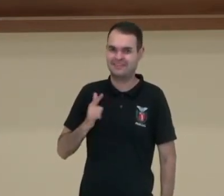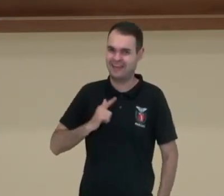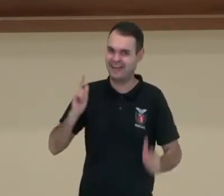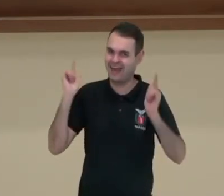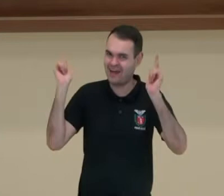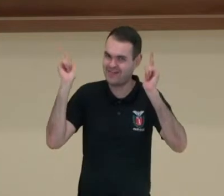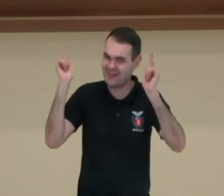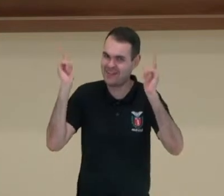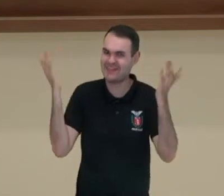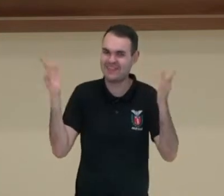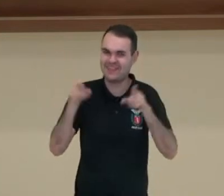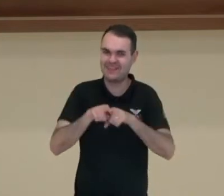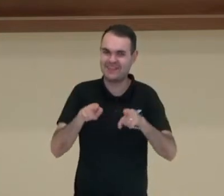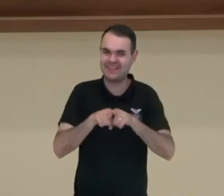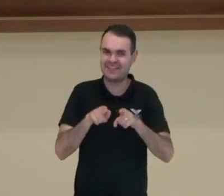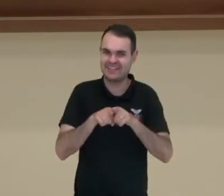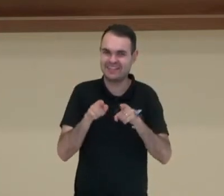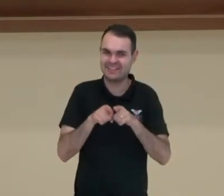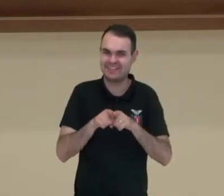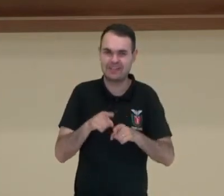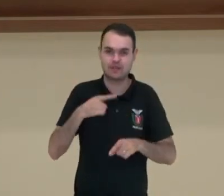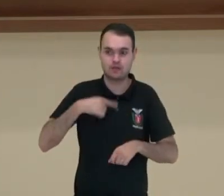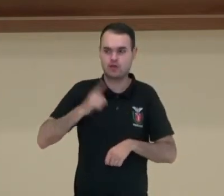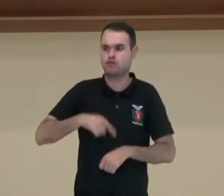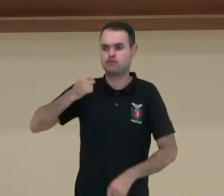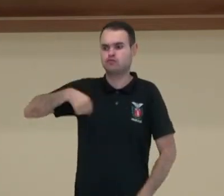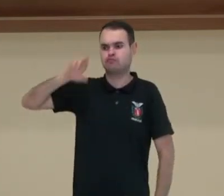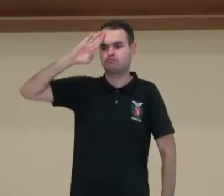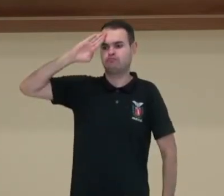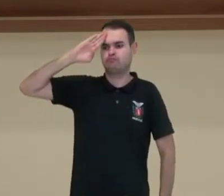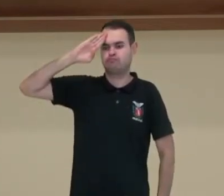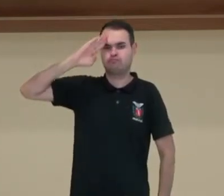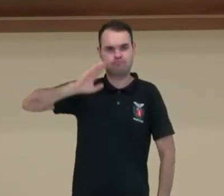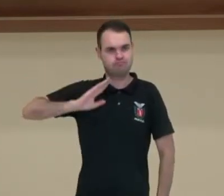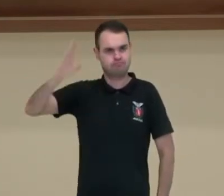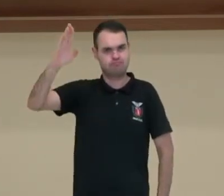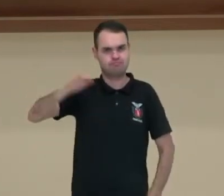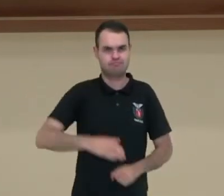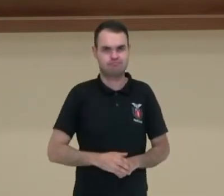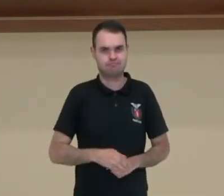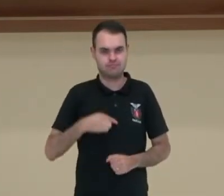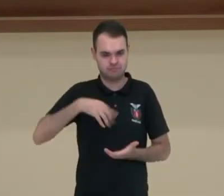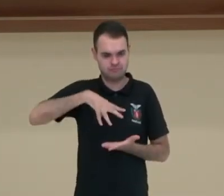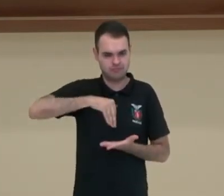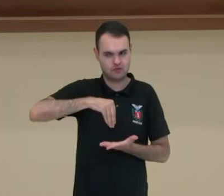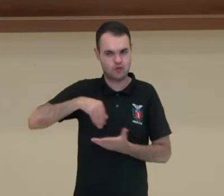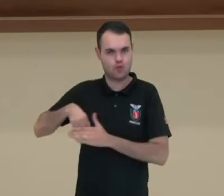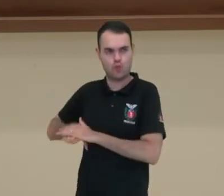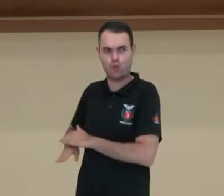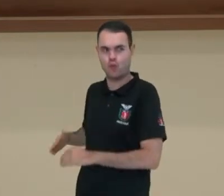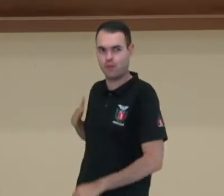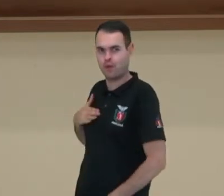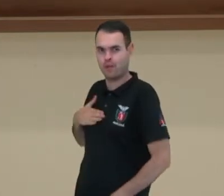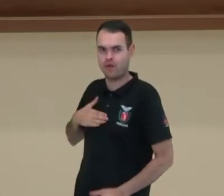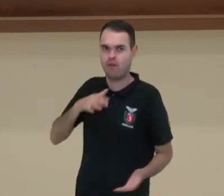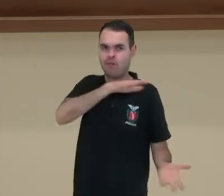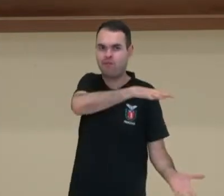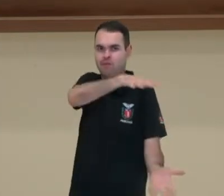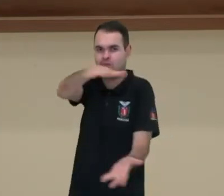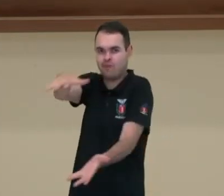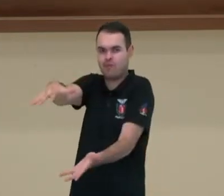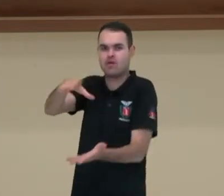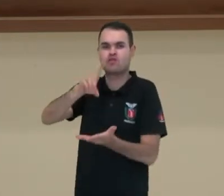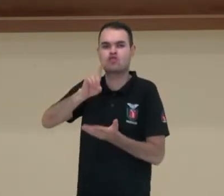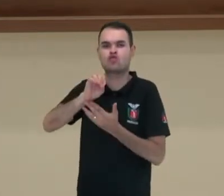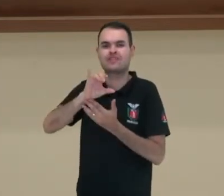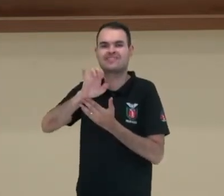ser historiador também? Mas eu na hora, sim senhor, fiz ali uma cópia, tudo guardei para mim, entreguei o meu